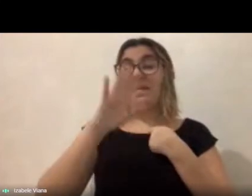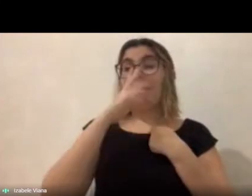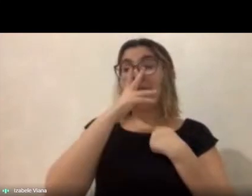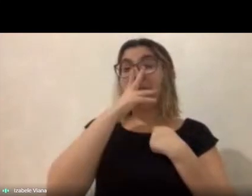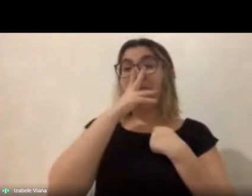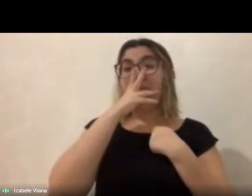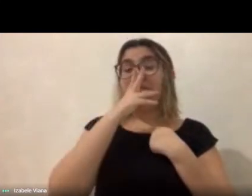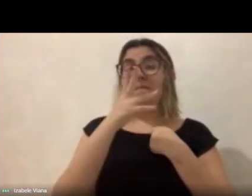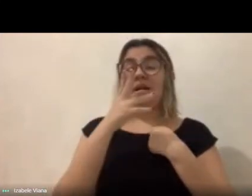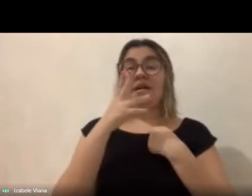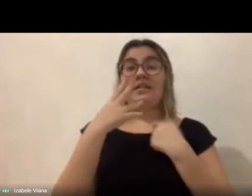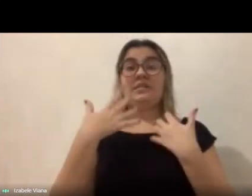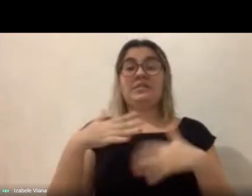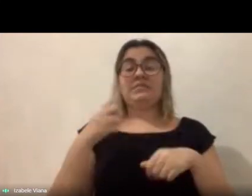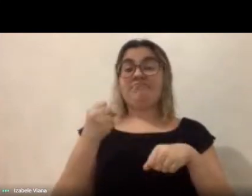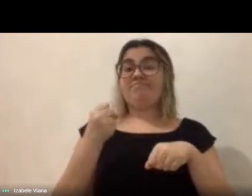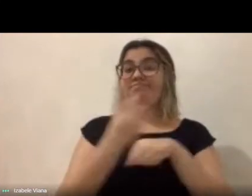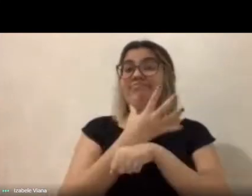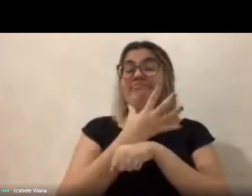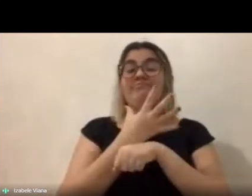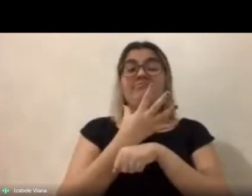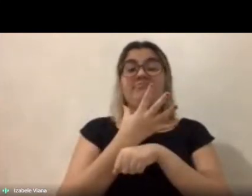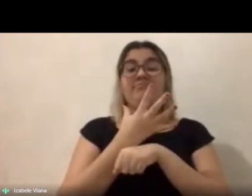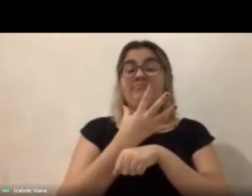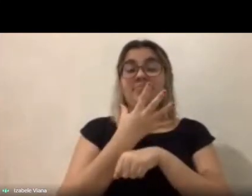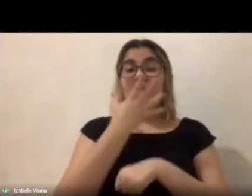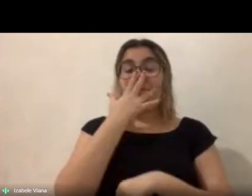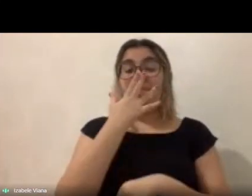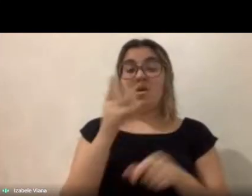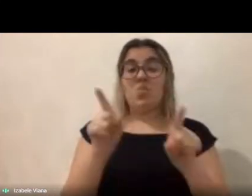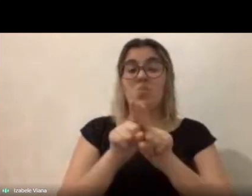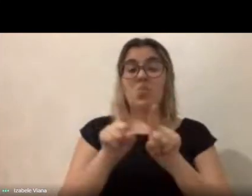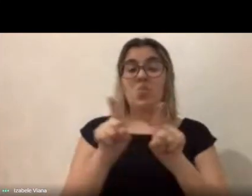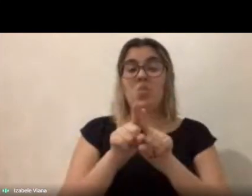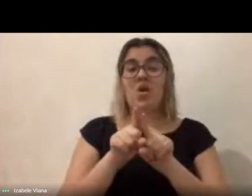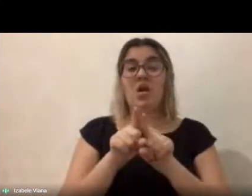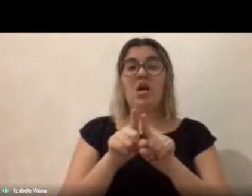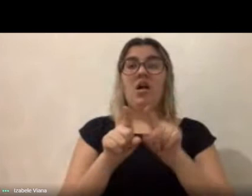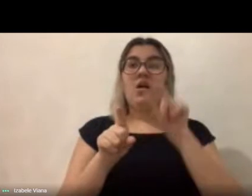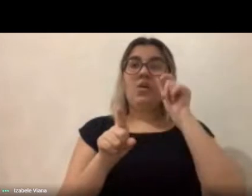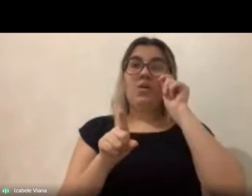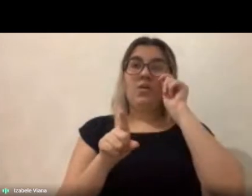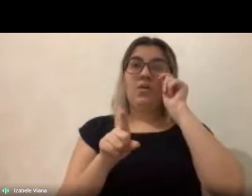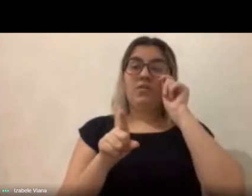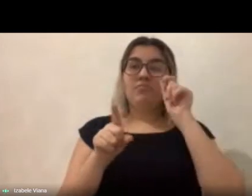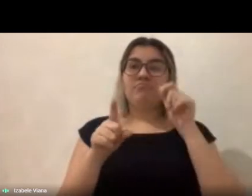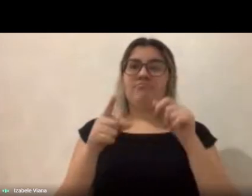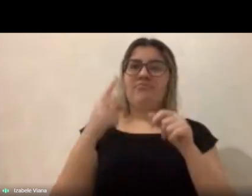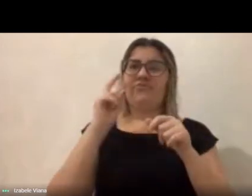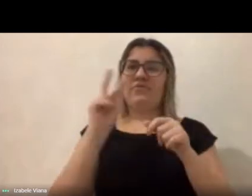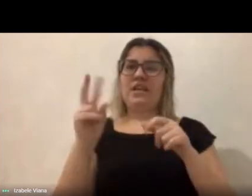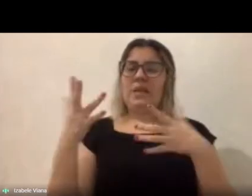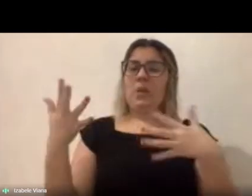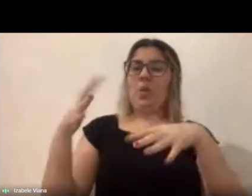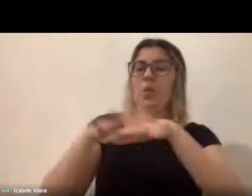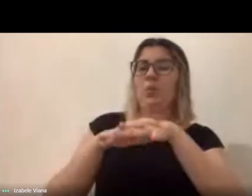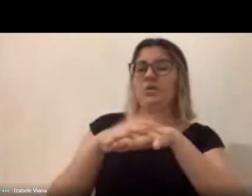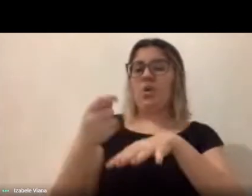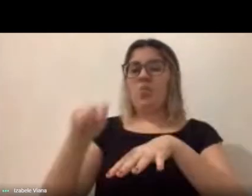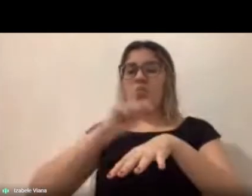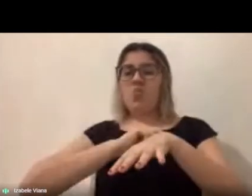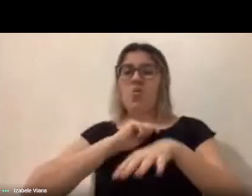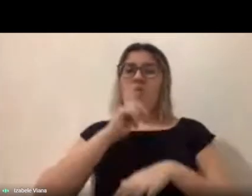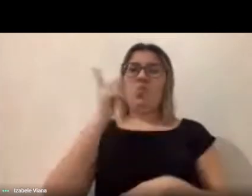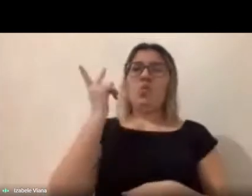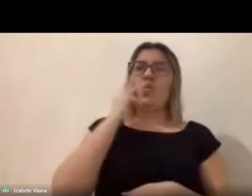né? Quando você vai deixando que a inclusão te normatiza, né? Assim, os corpos já